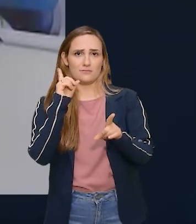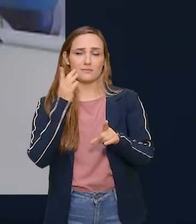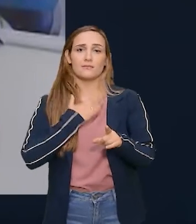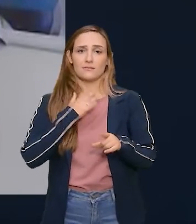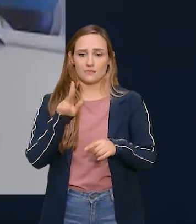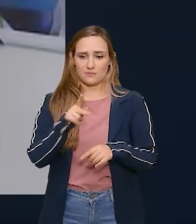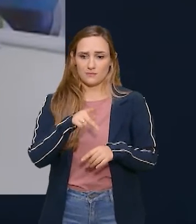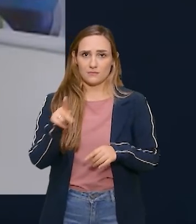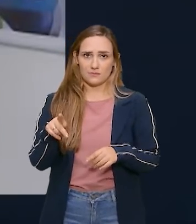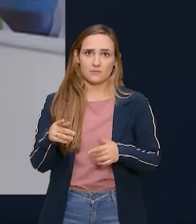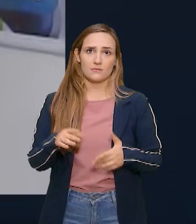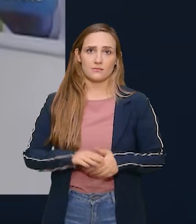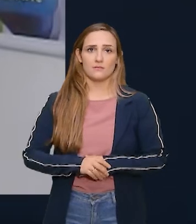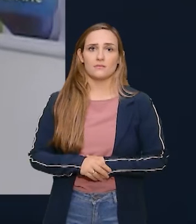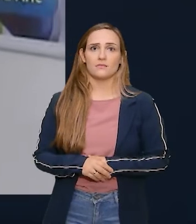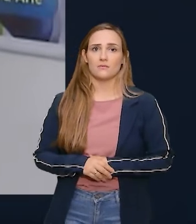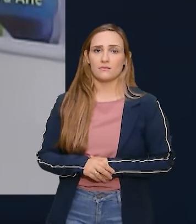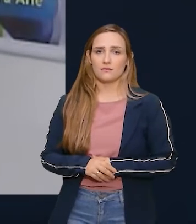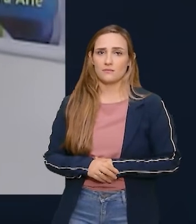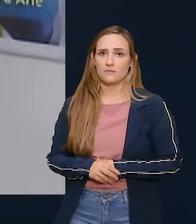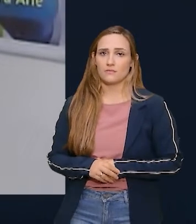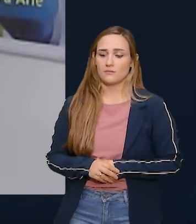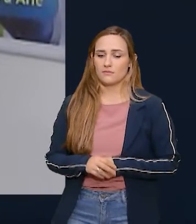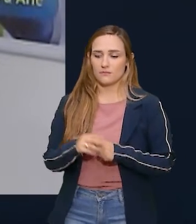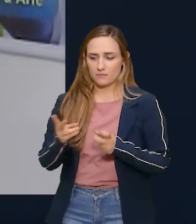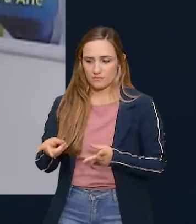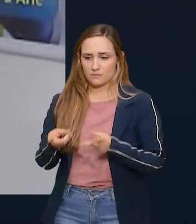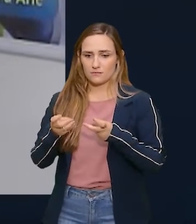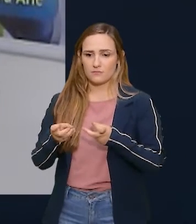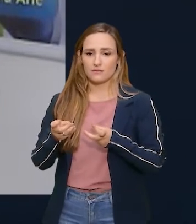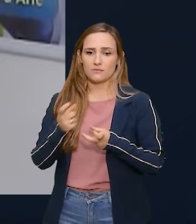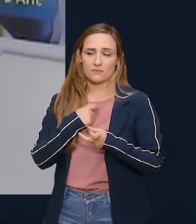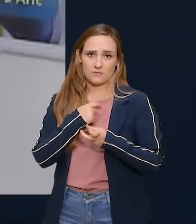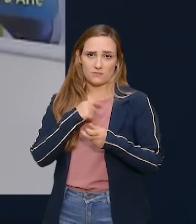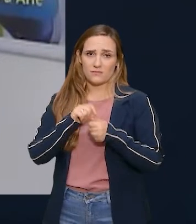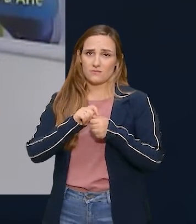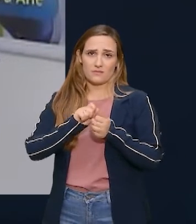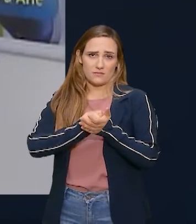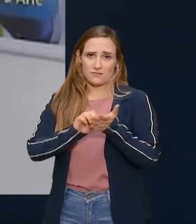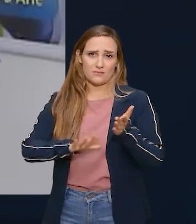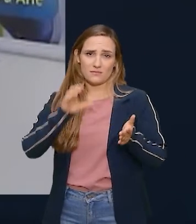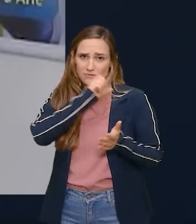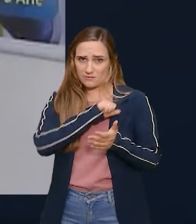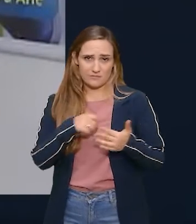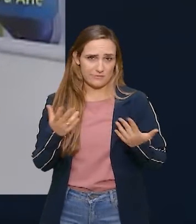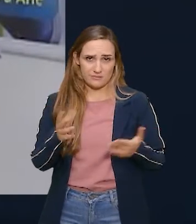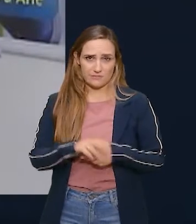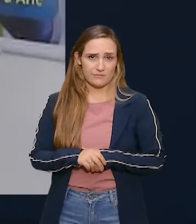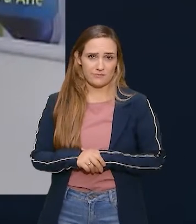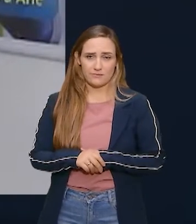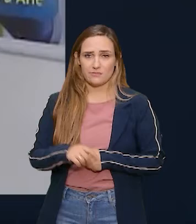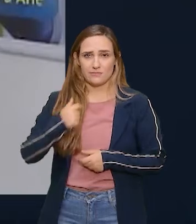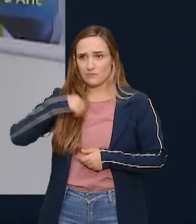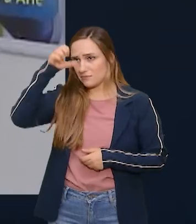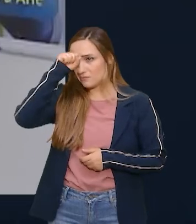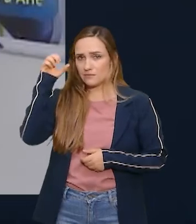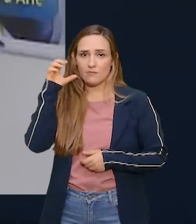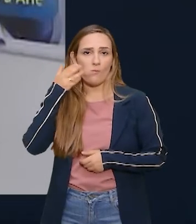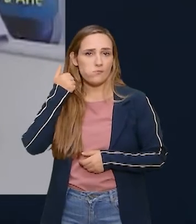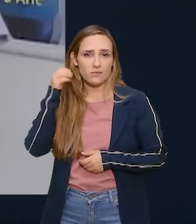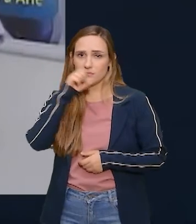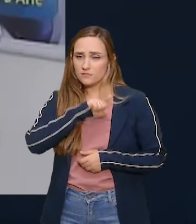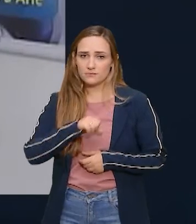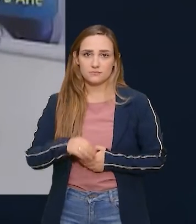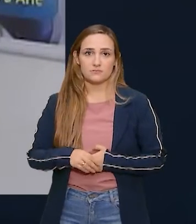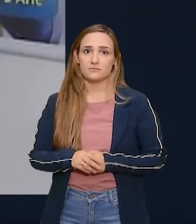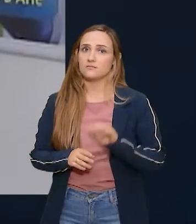nem a minha mãe que descobriu, foi a minha professora. Como? Ela notou que eu fazia atividade muito rápido,